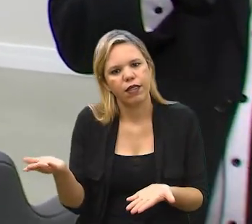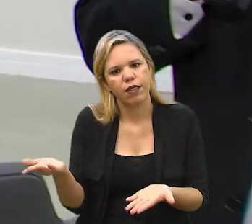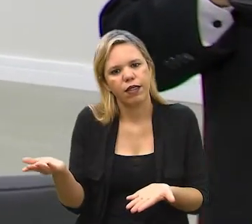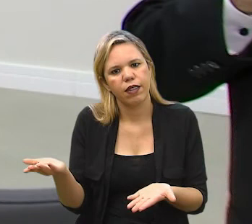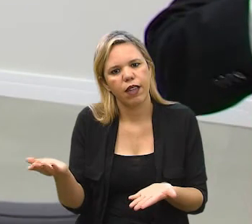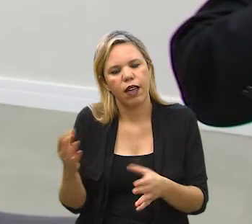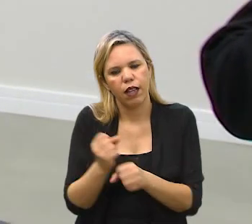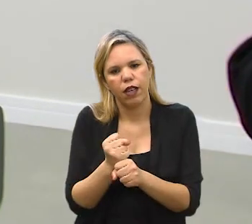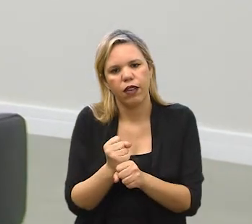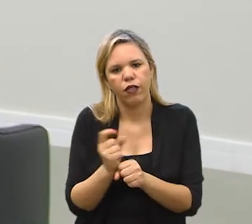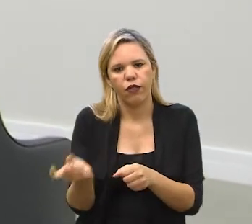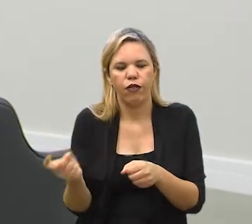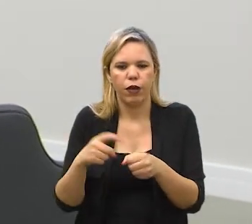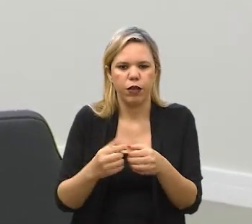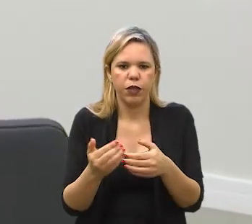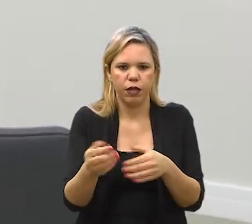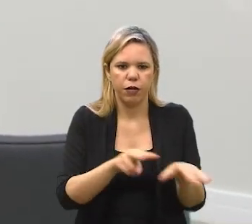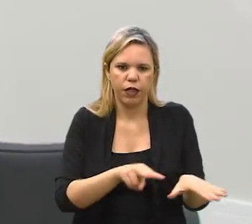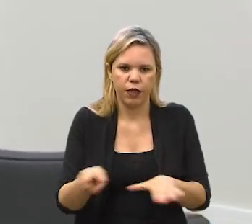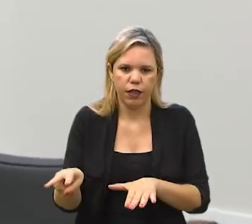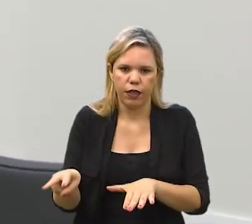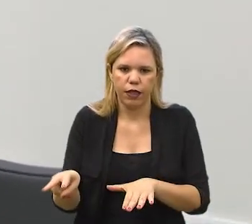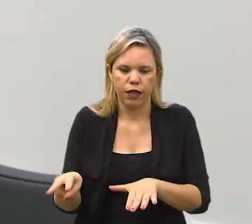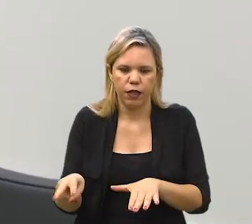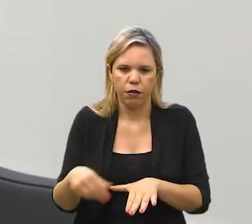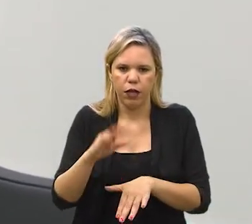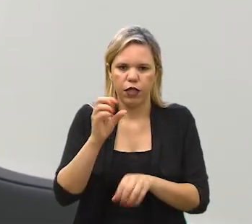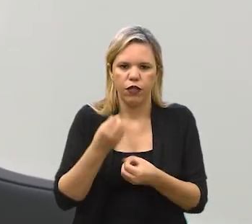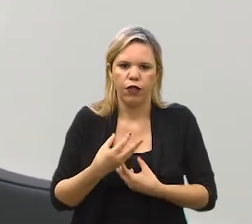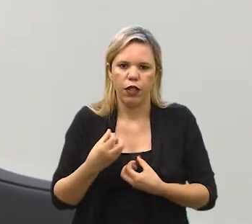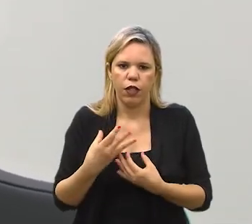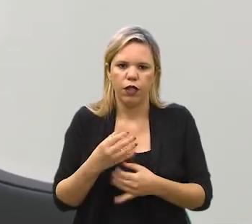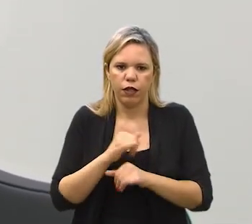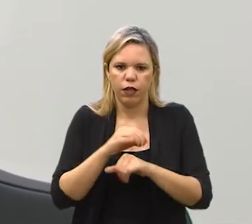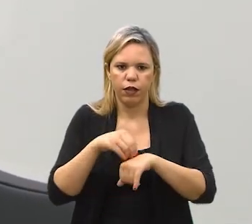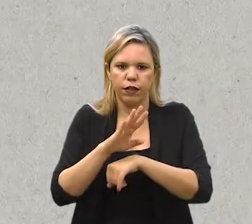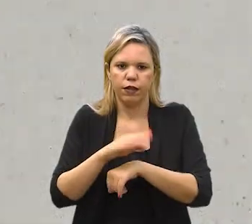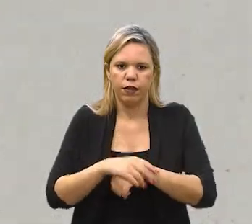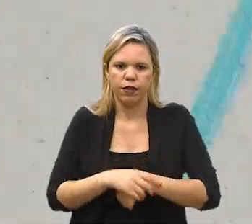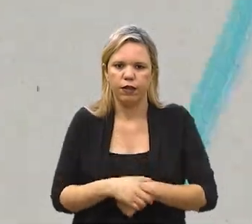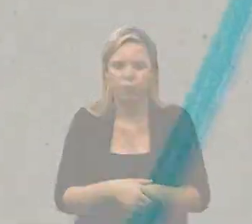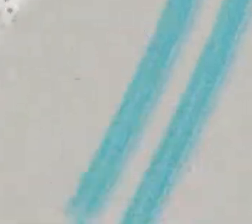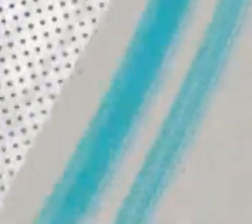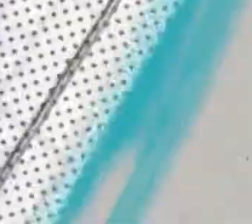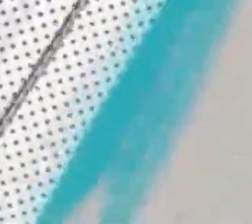O Na Ponta do Lápis volta na próxima semana com mais informações e dicas para você.